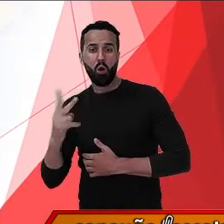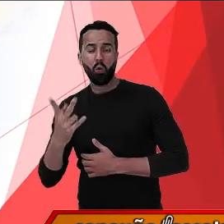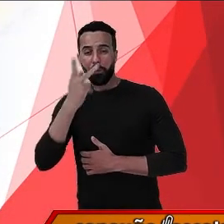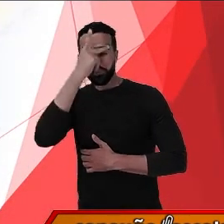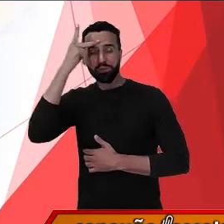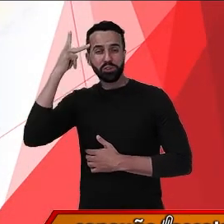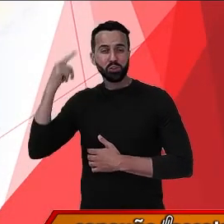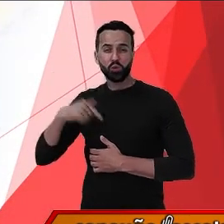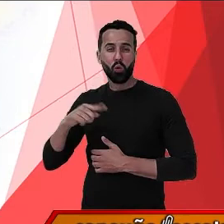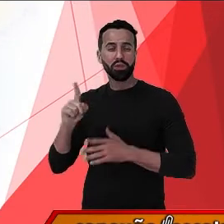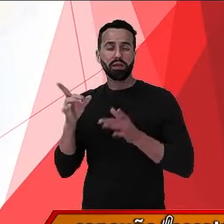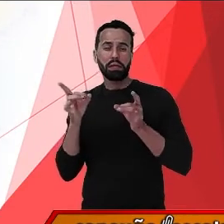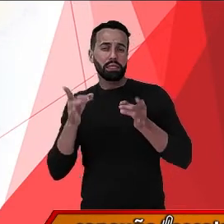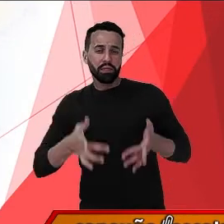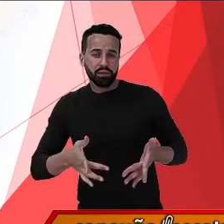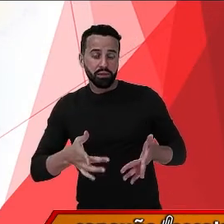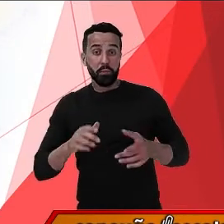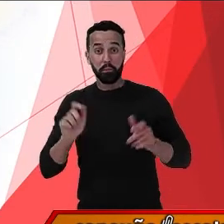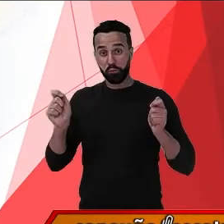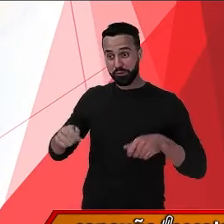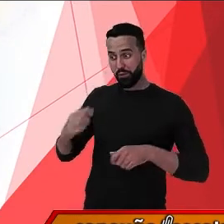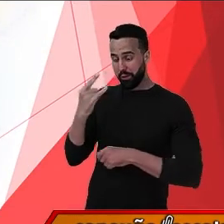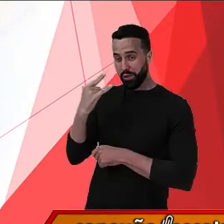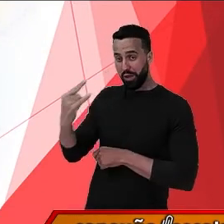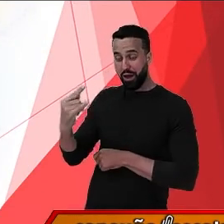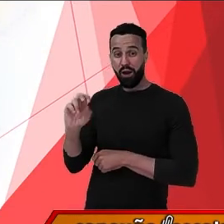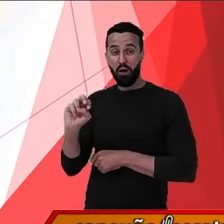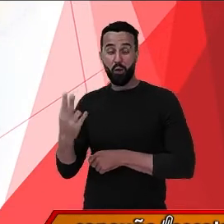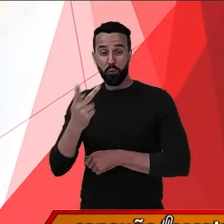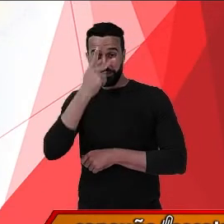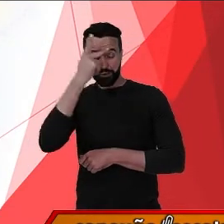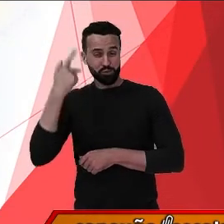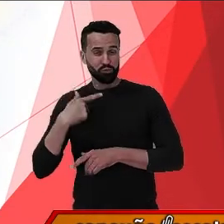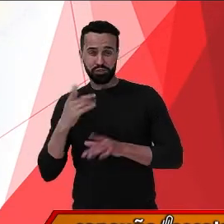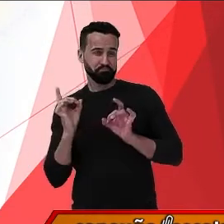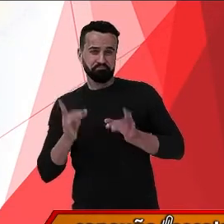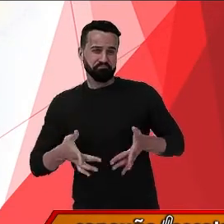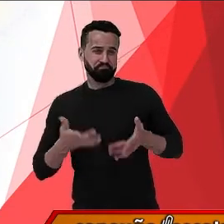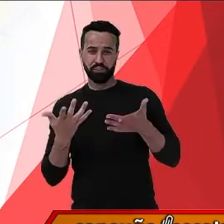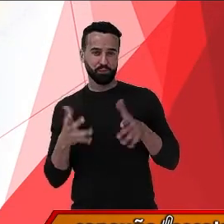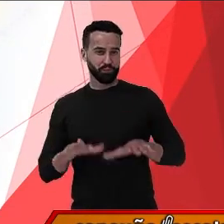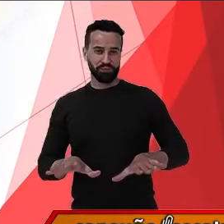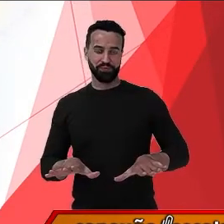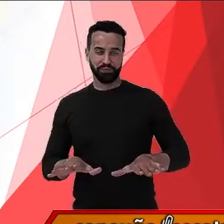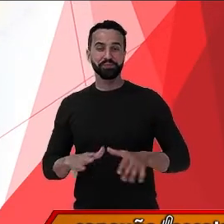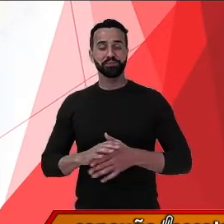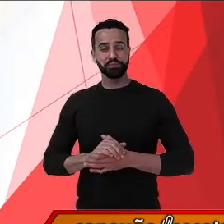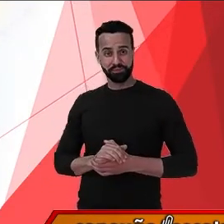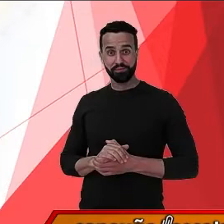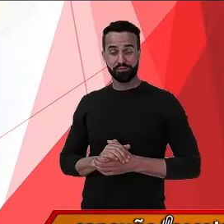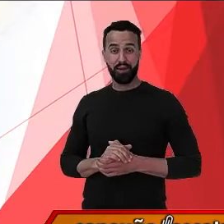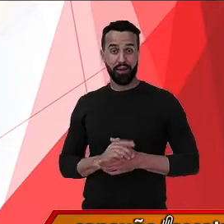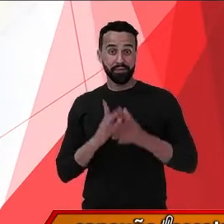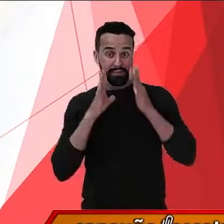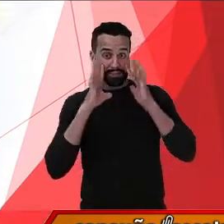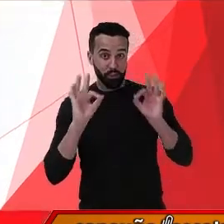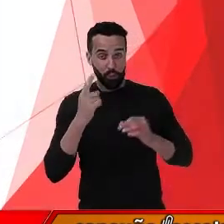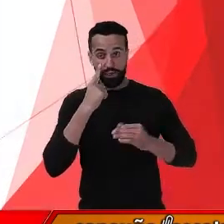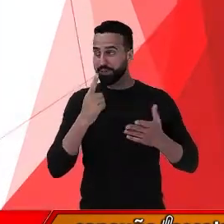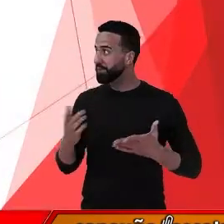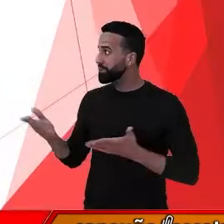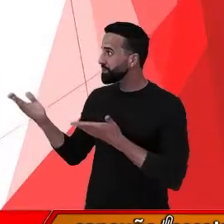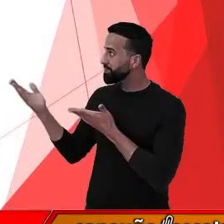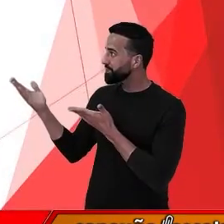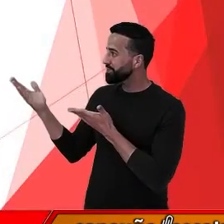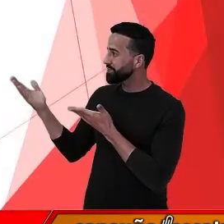Podem ser fatores atrativos ou fatores repulsivos. Olha só, se liga e vai ficar grandão para